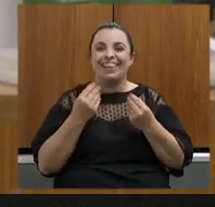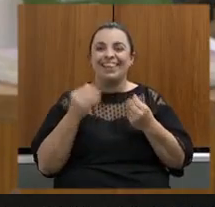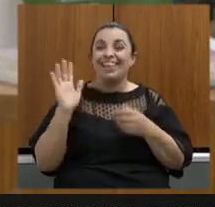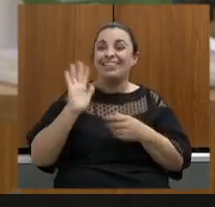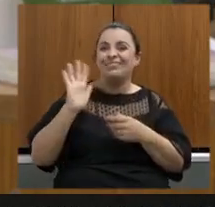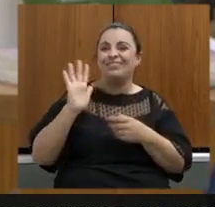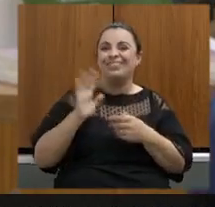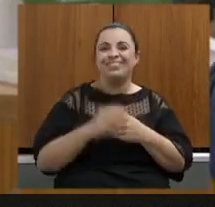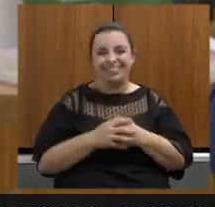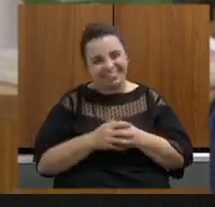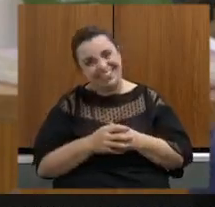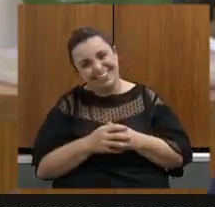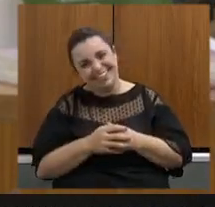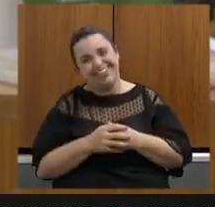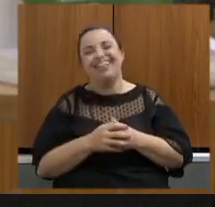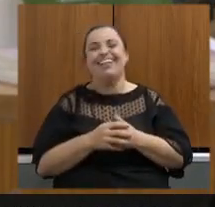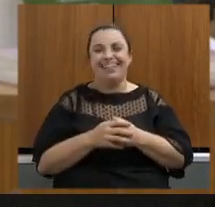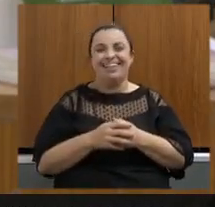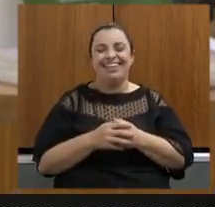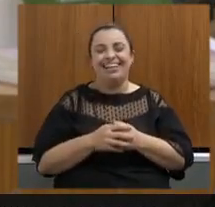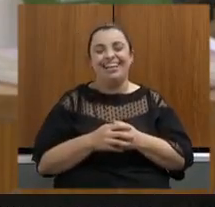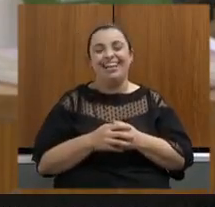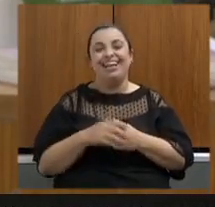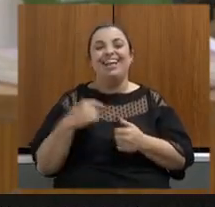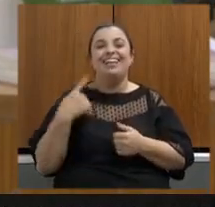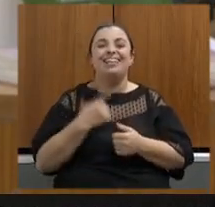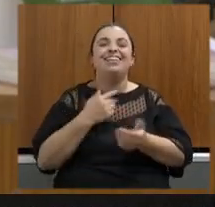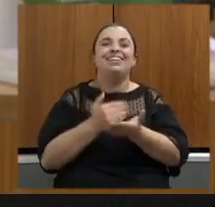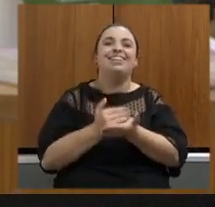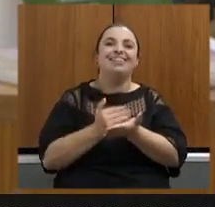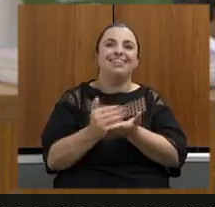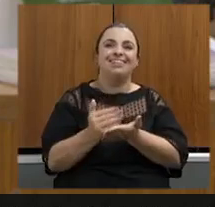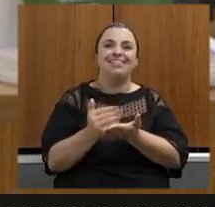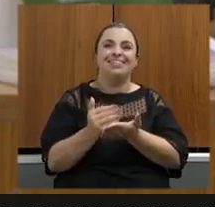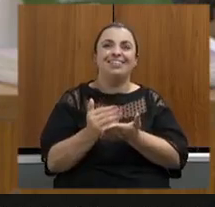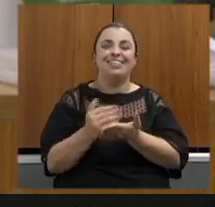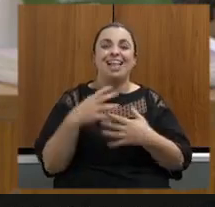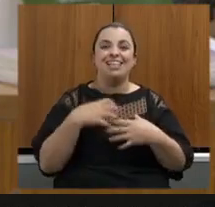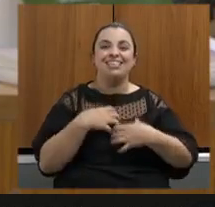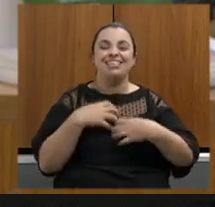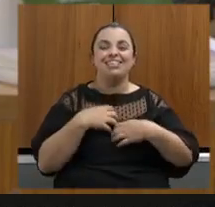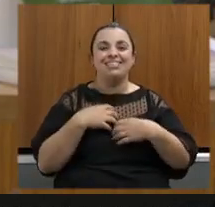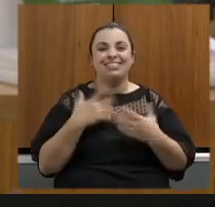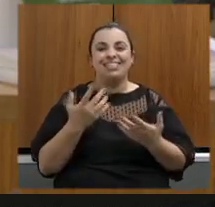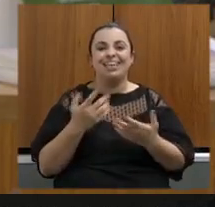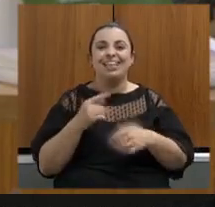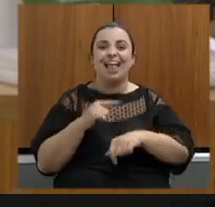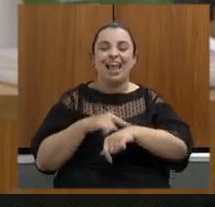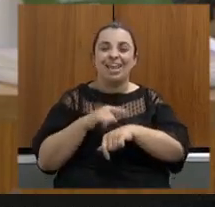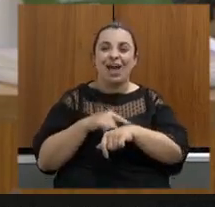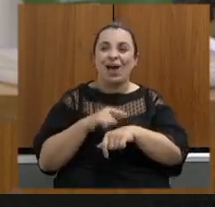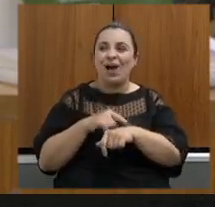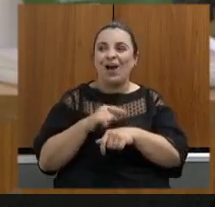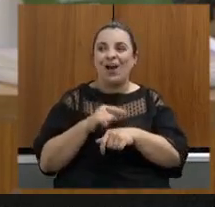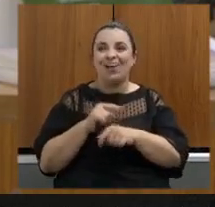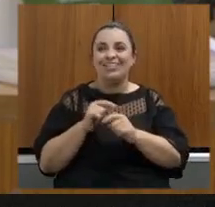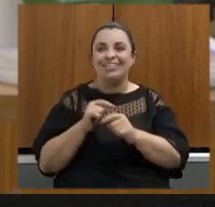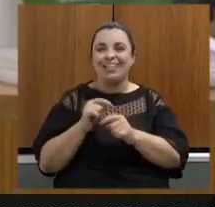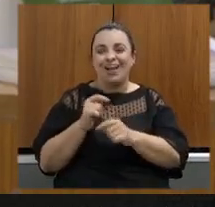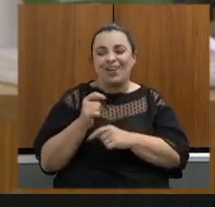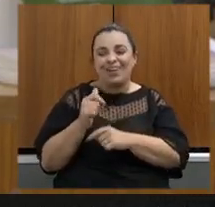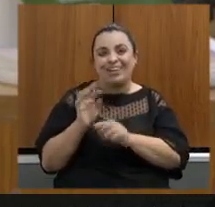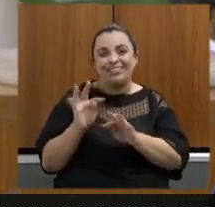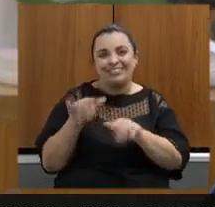a gente é começa a sentir que está na hora né agora vai chegando